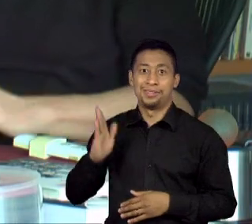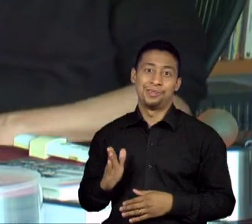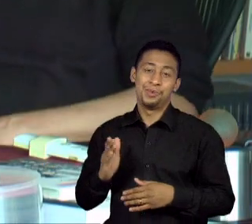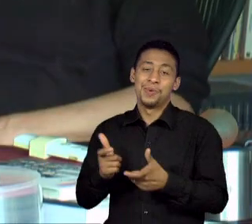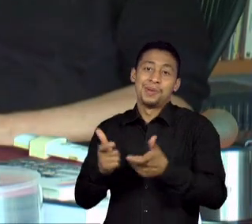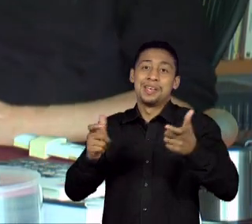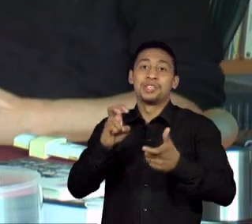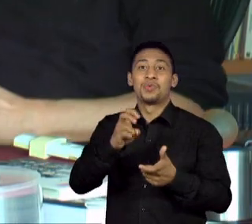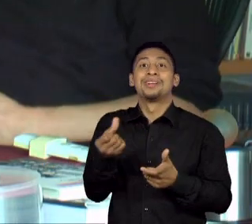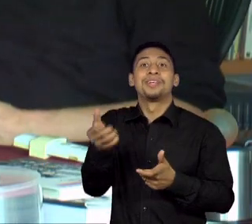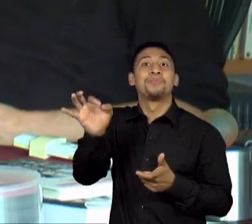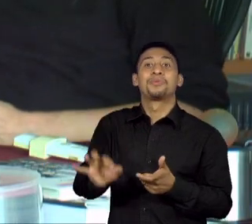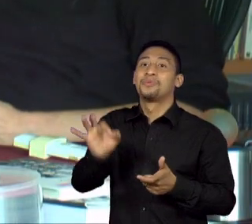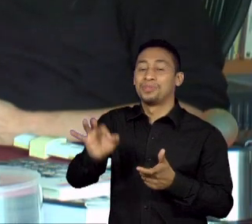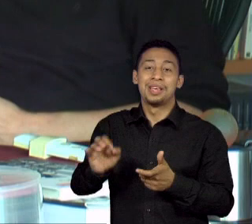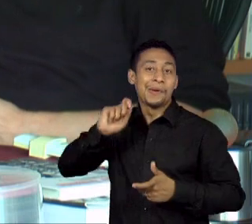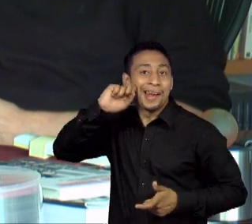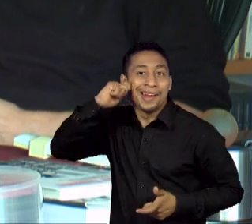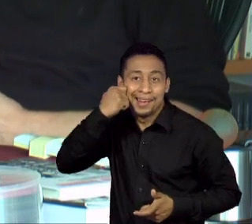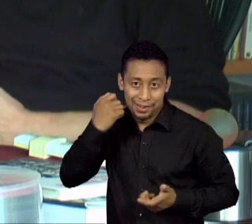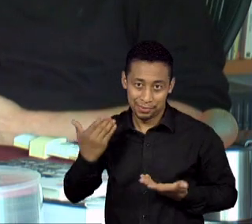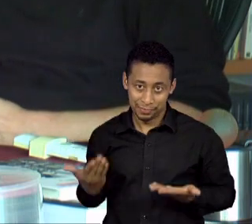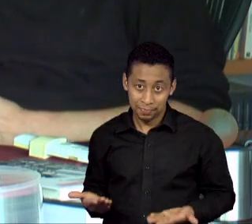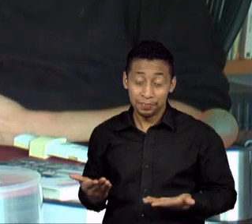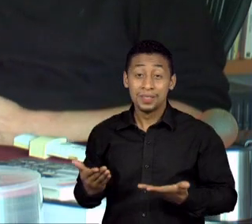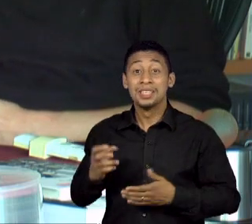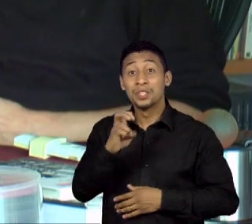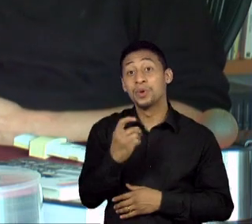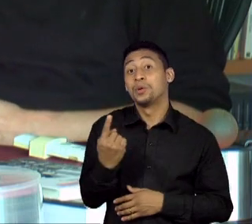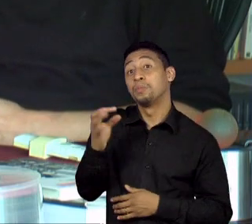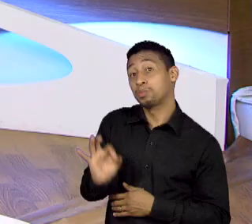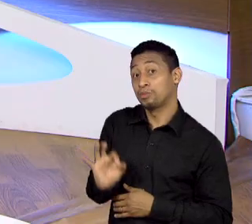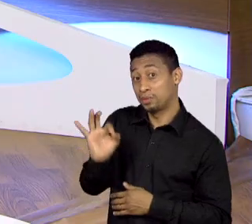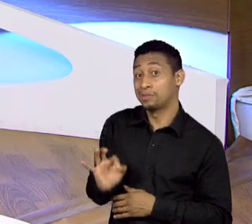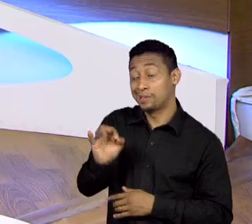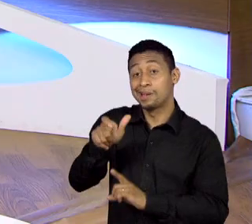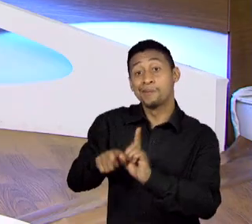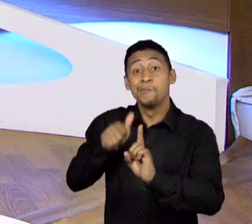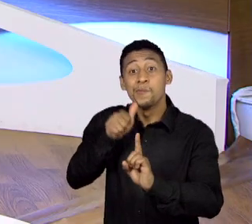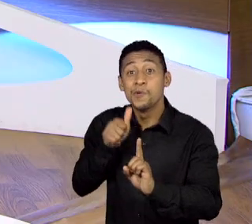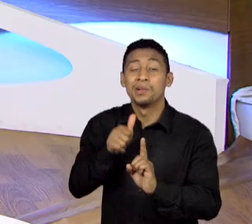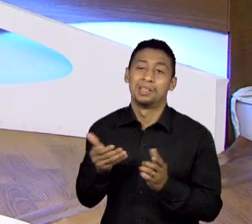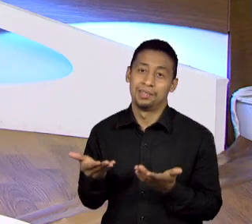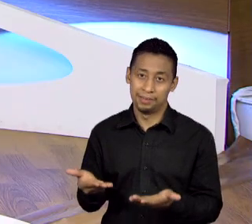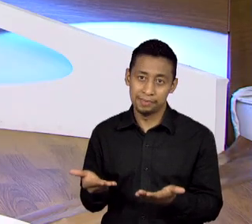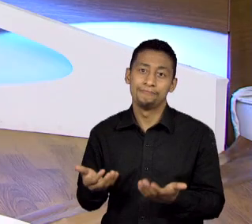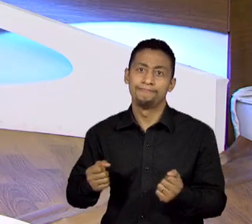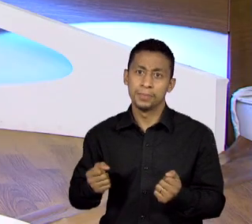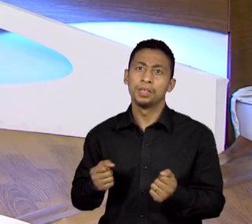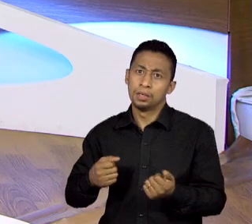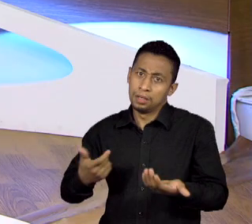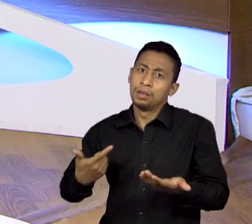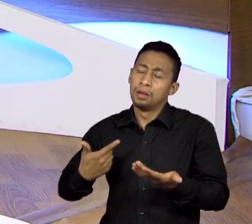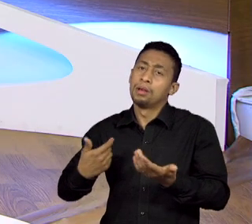56% da população é negra, 51% da população é de mulheres, e nós somos subrepresentados, né, em todas